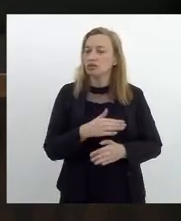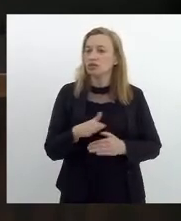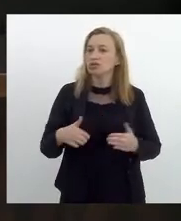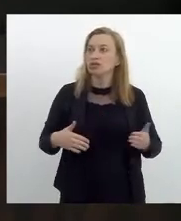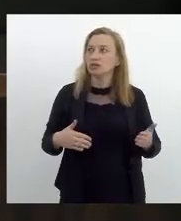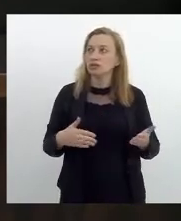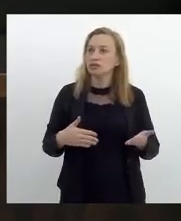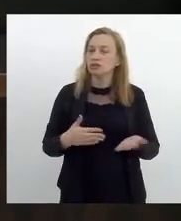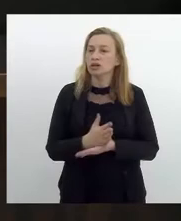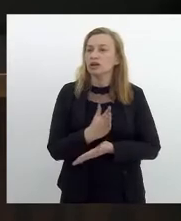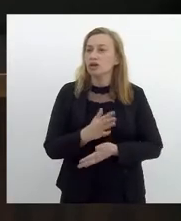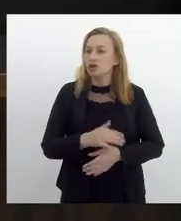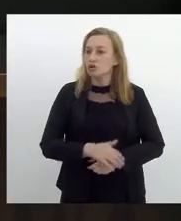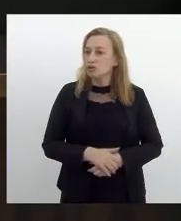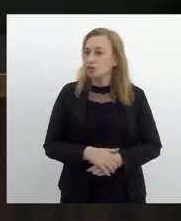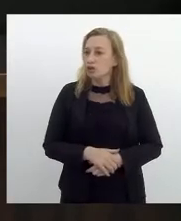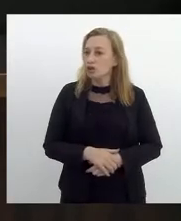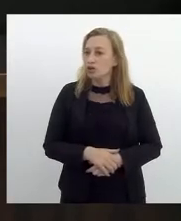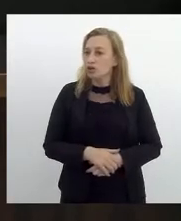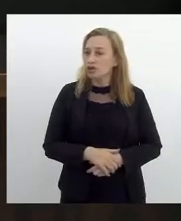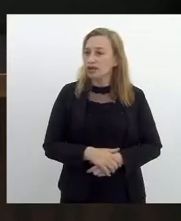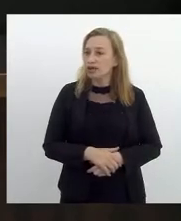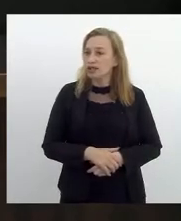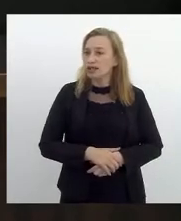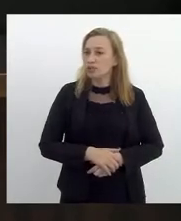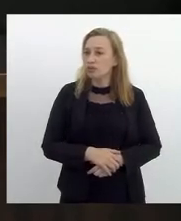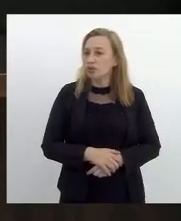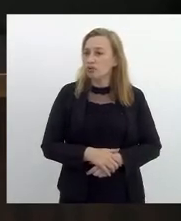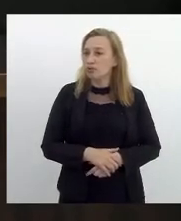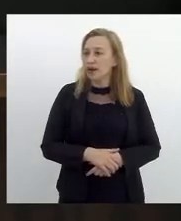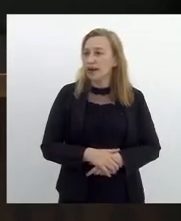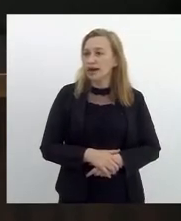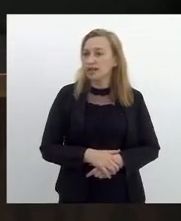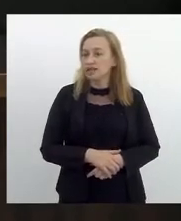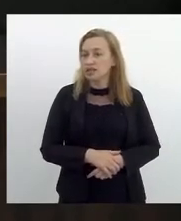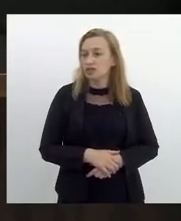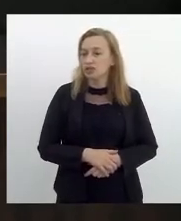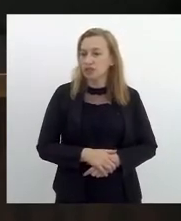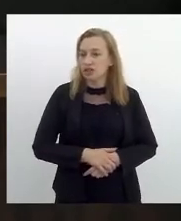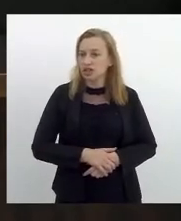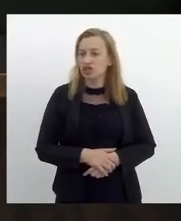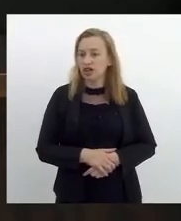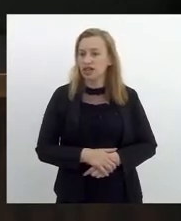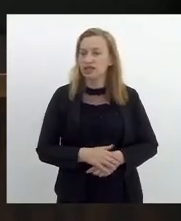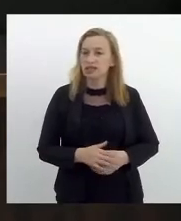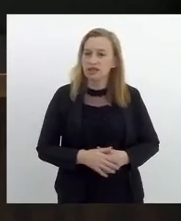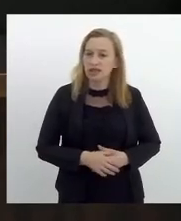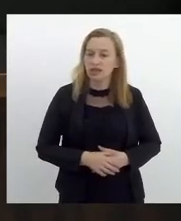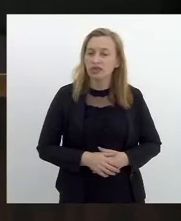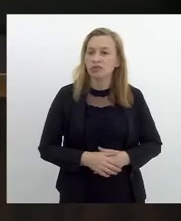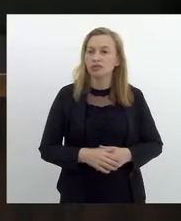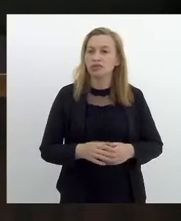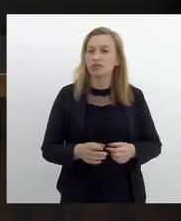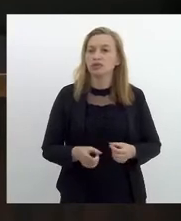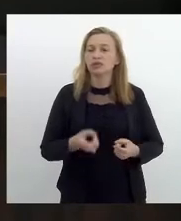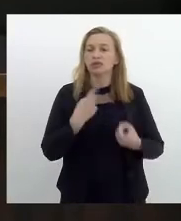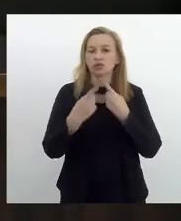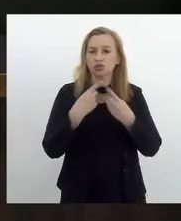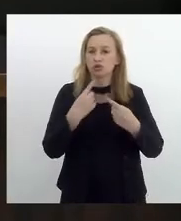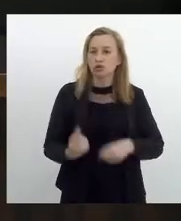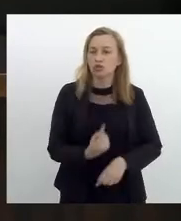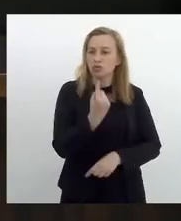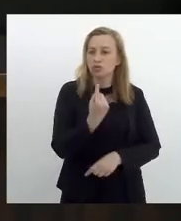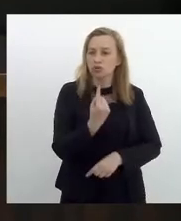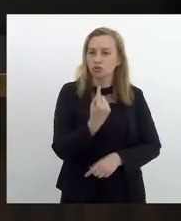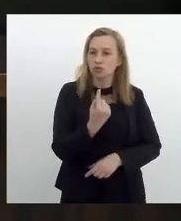permaneçam como estão, aprovado. Vai autógrafo. Anuncie. em regime de urgência, em discussão